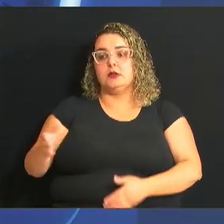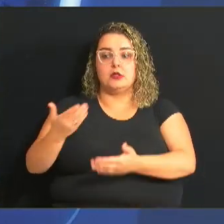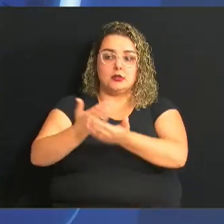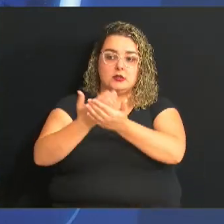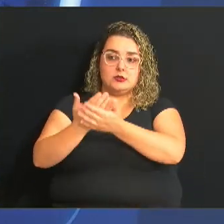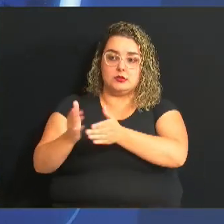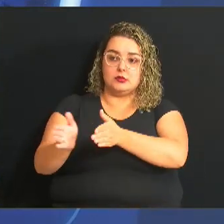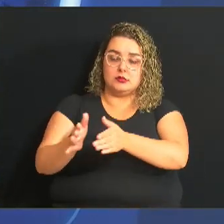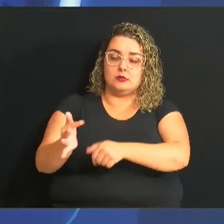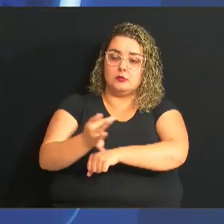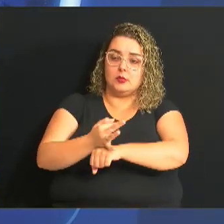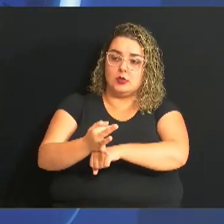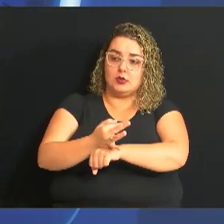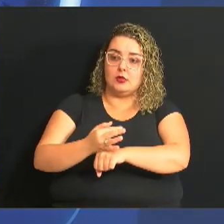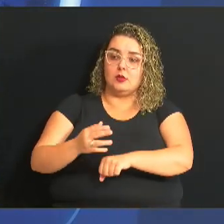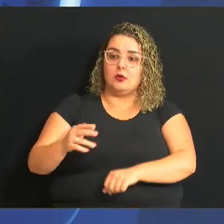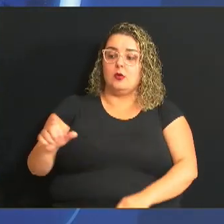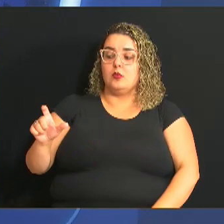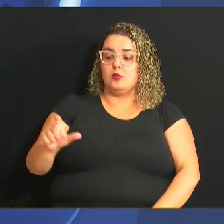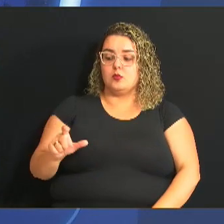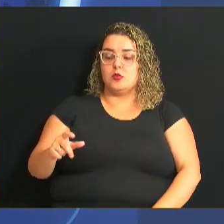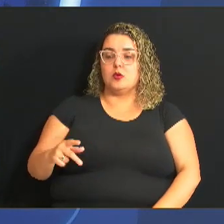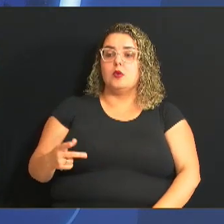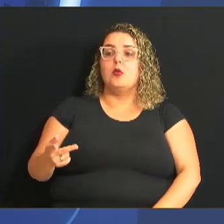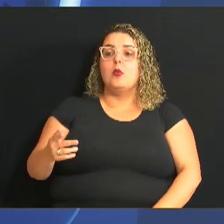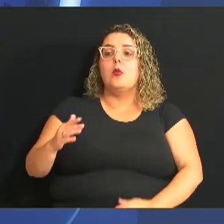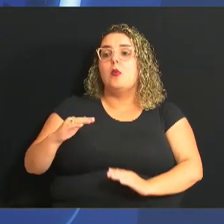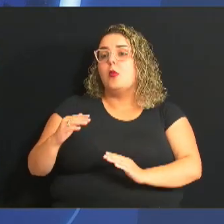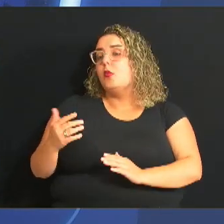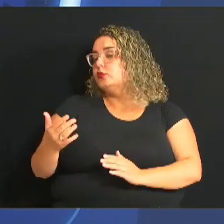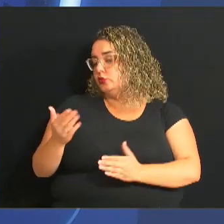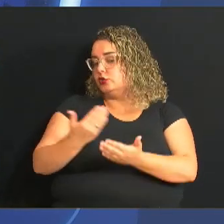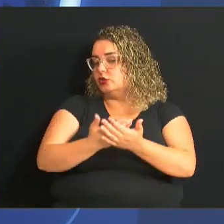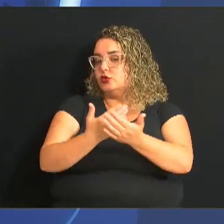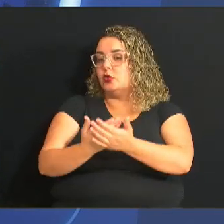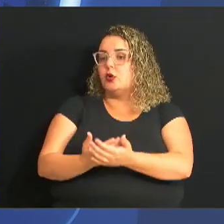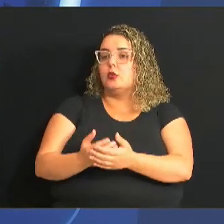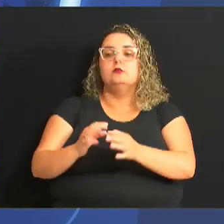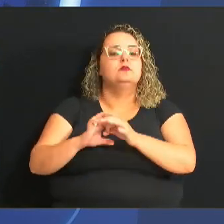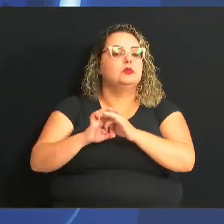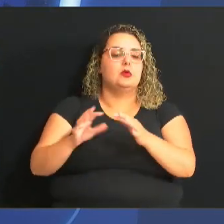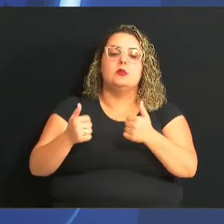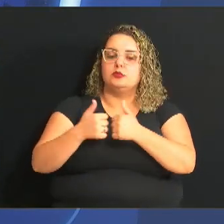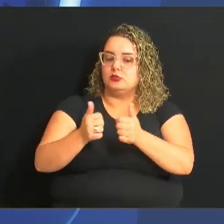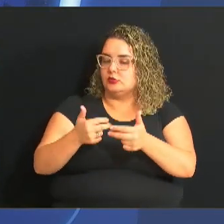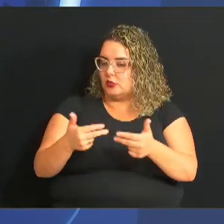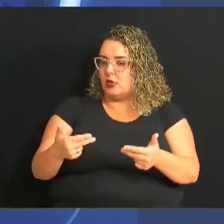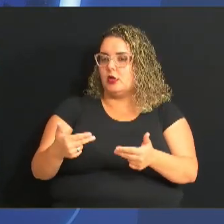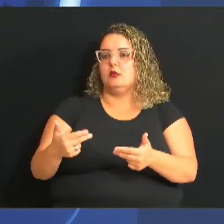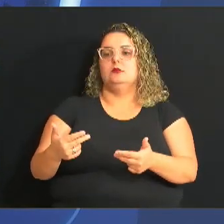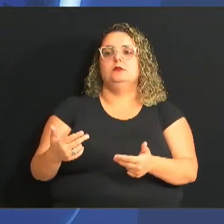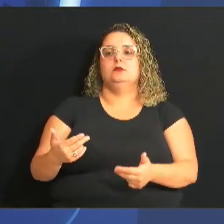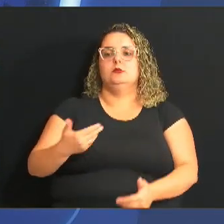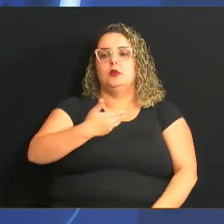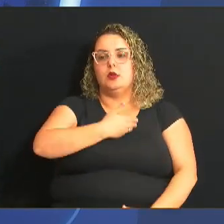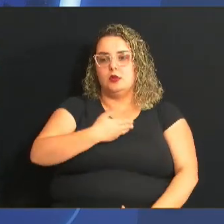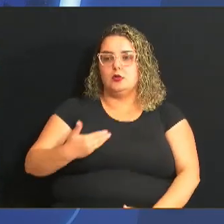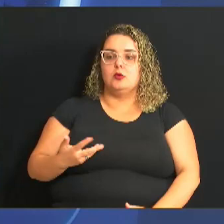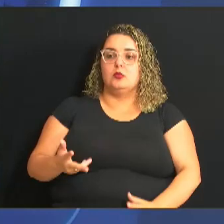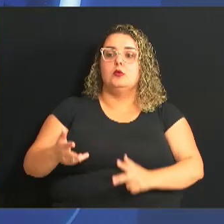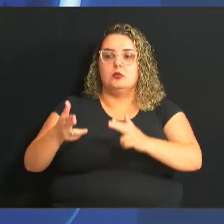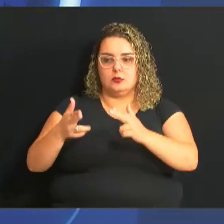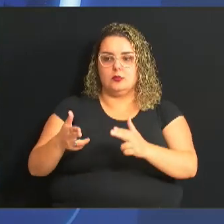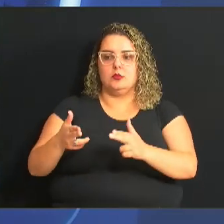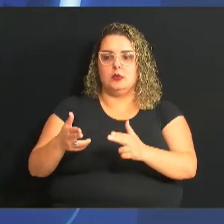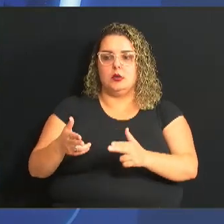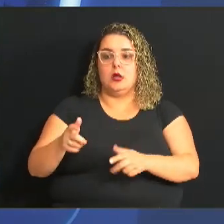férias. O passe escolar será normalmente aceito no transporte público coletivo durante o período de suspensão, ou seja,